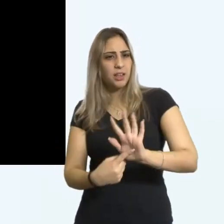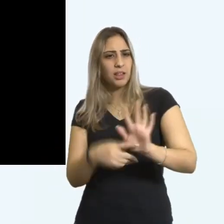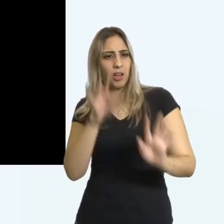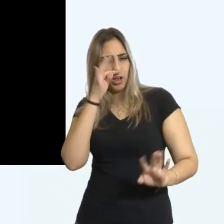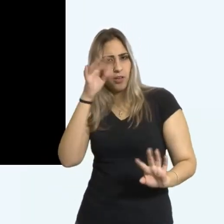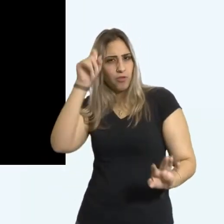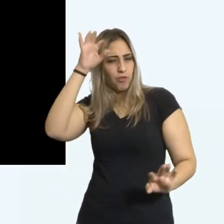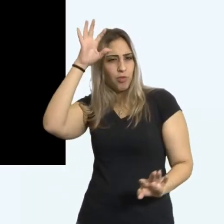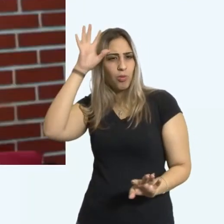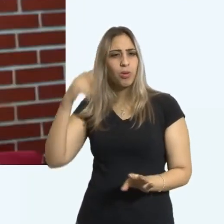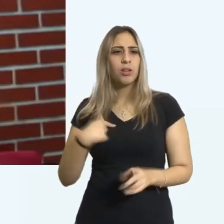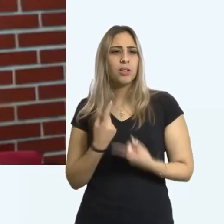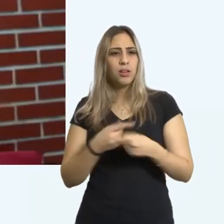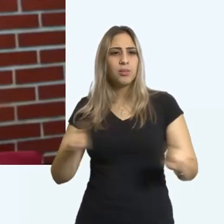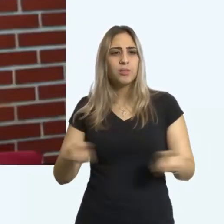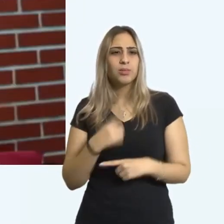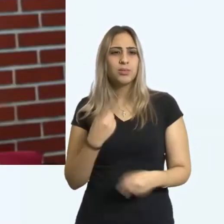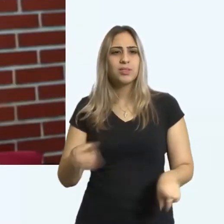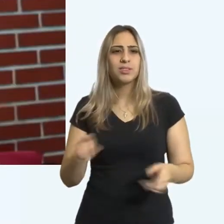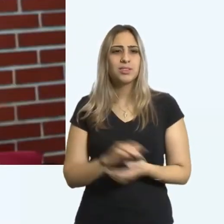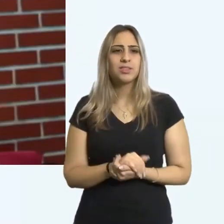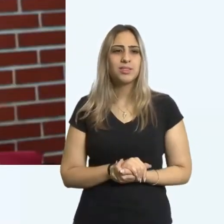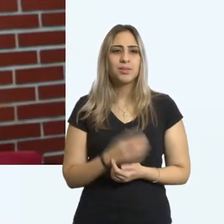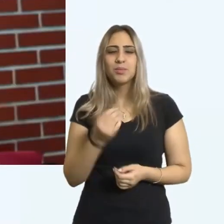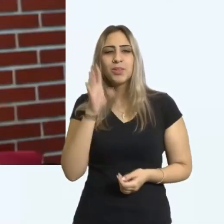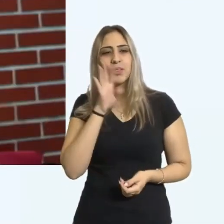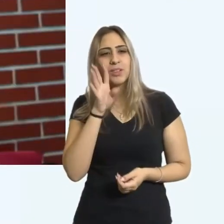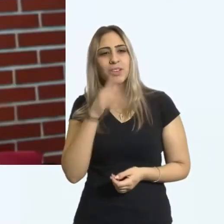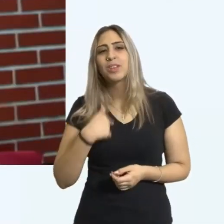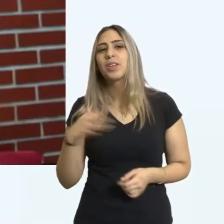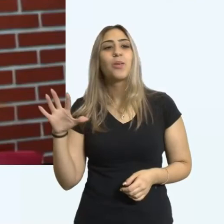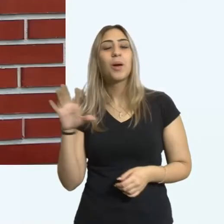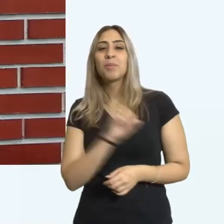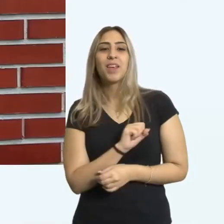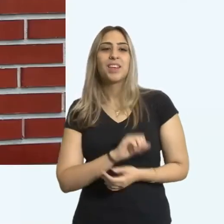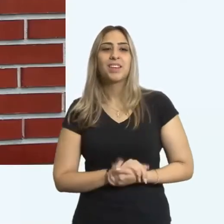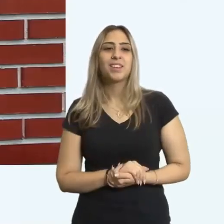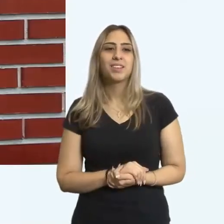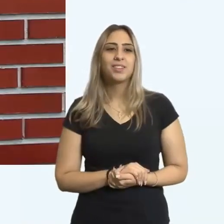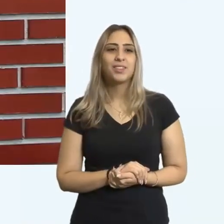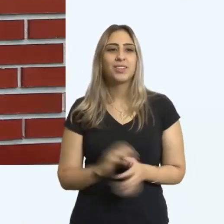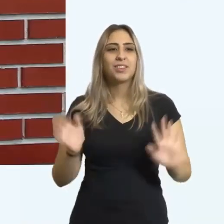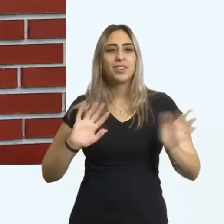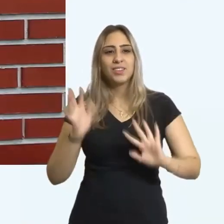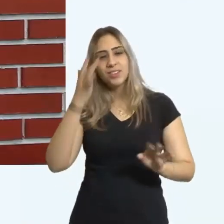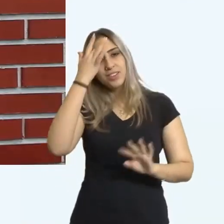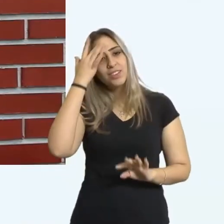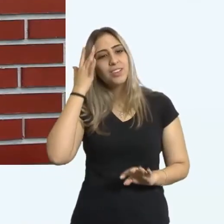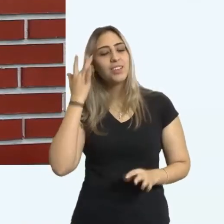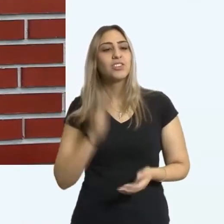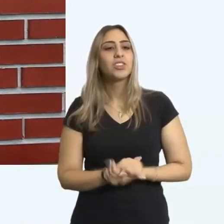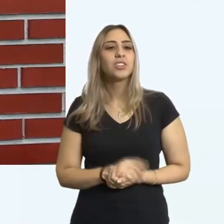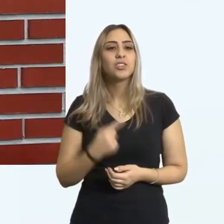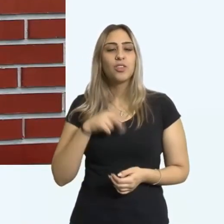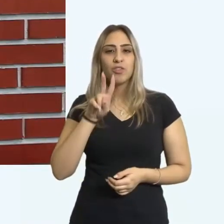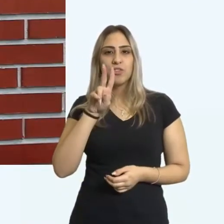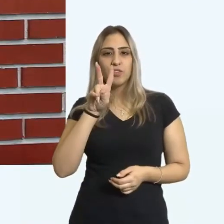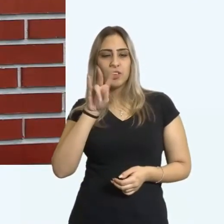com a música de um rolê por muito massa e eu amei a história